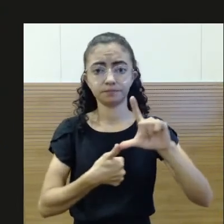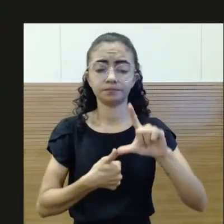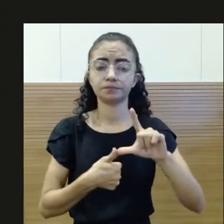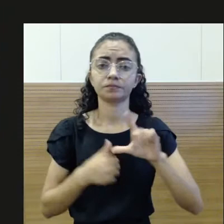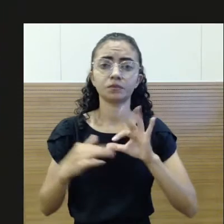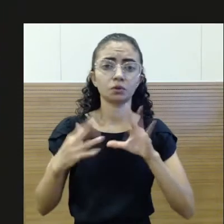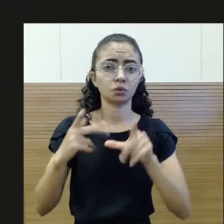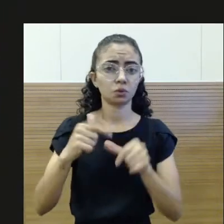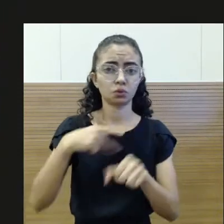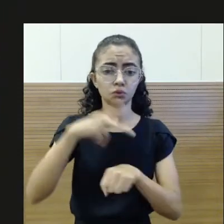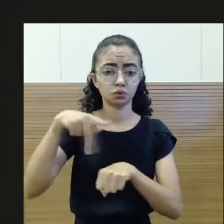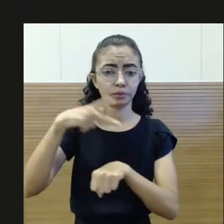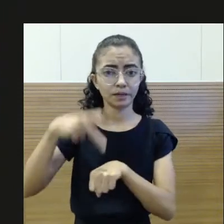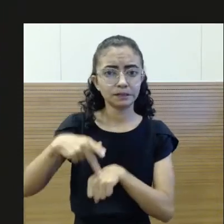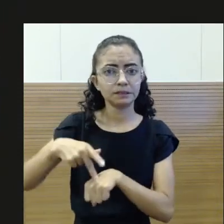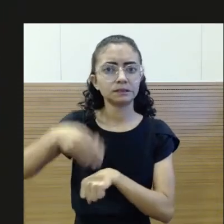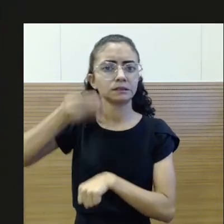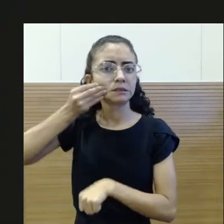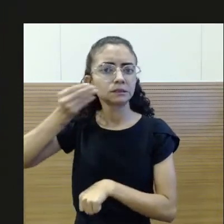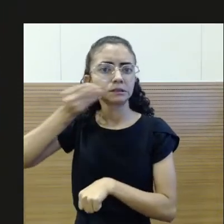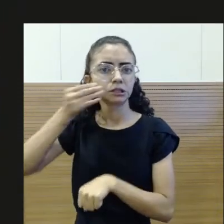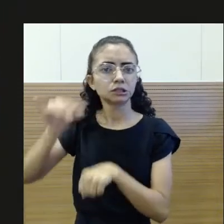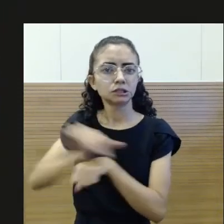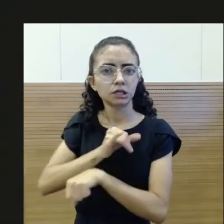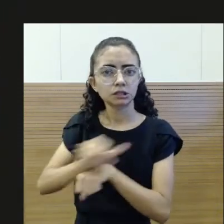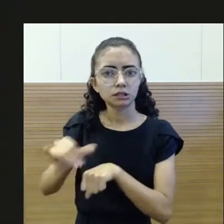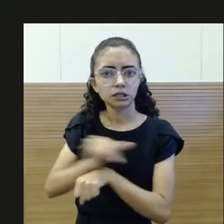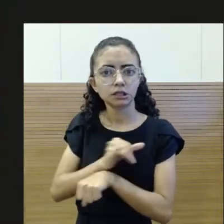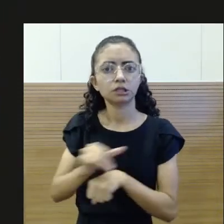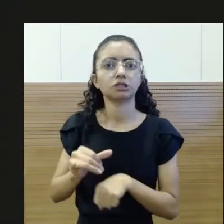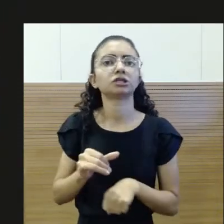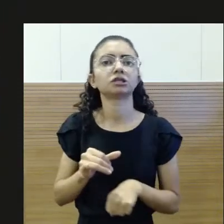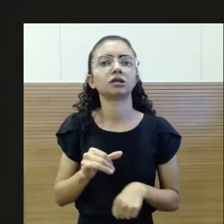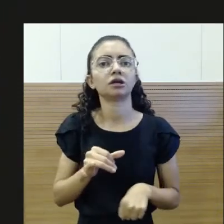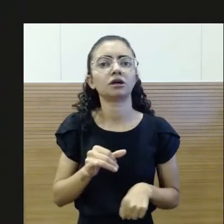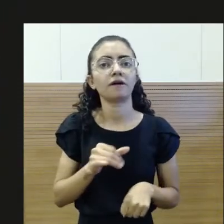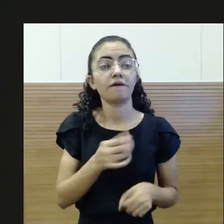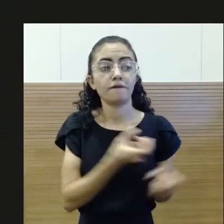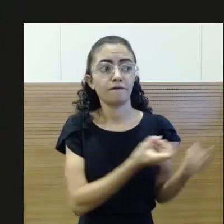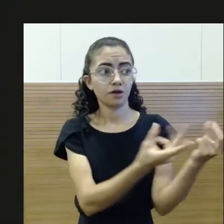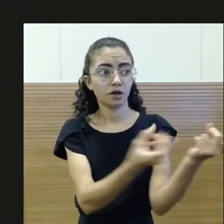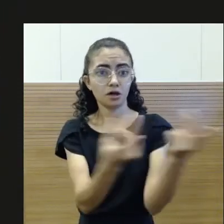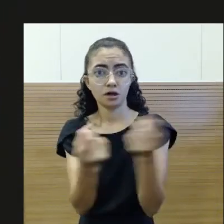países, incrementando as vendas de produtos ultraprocessados, né? E esse